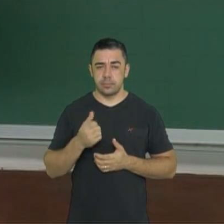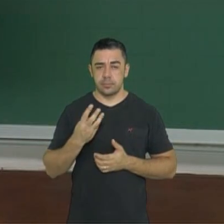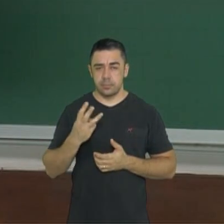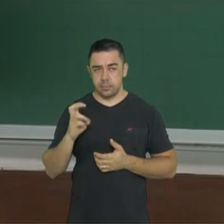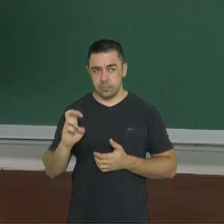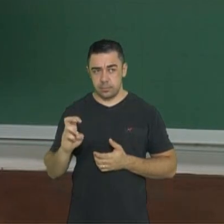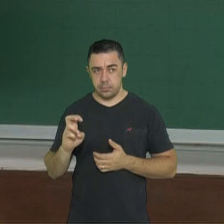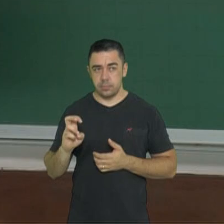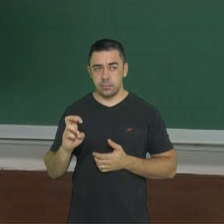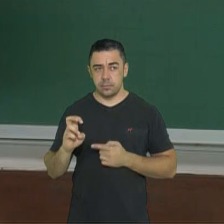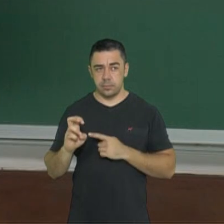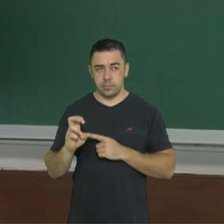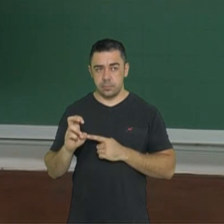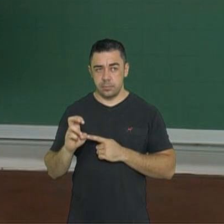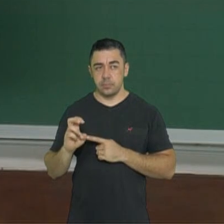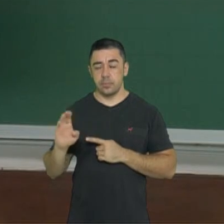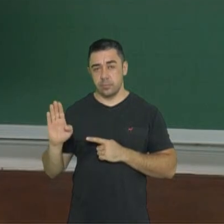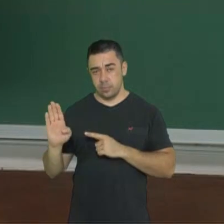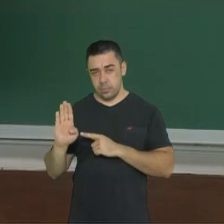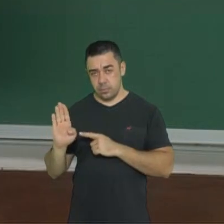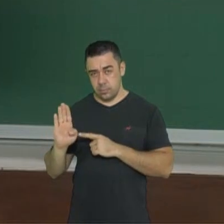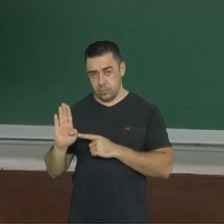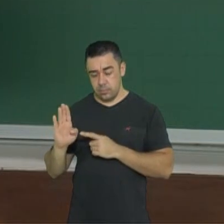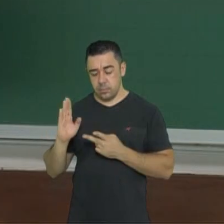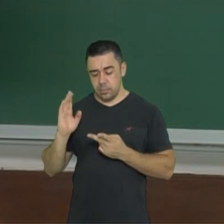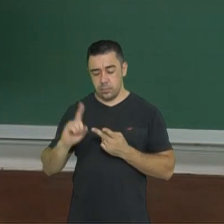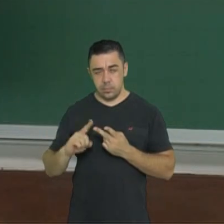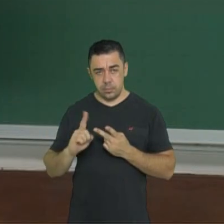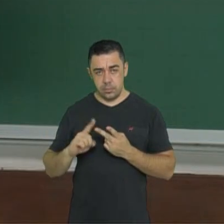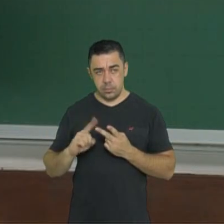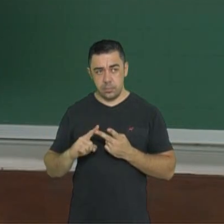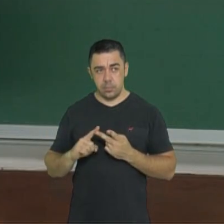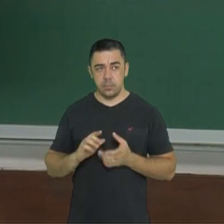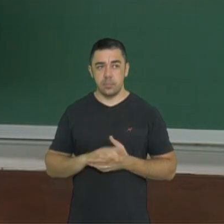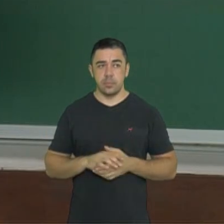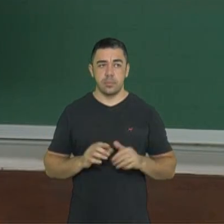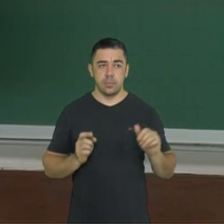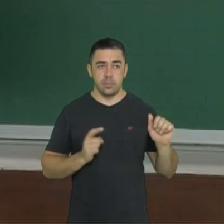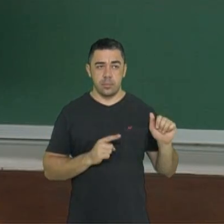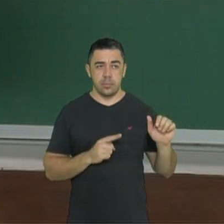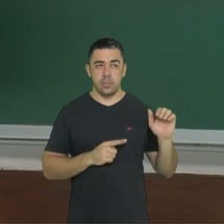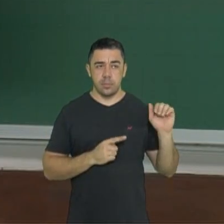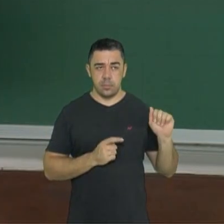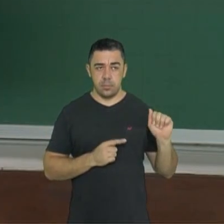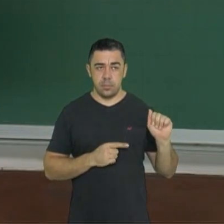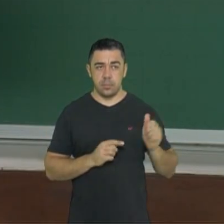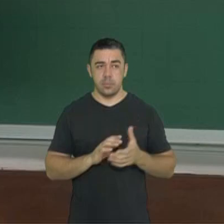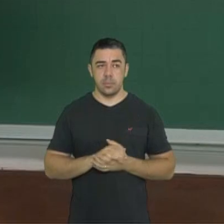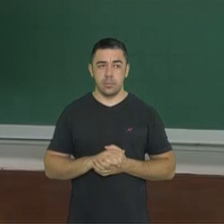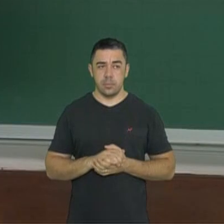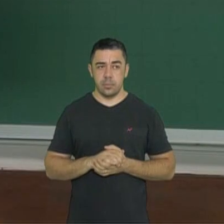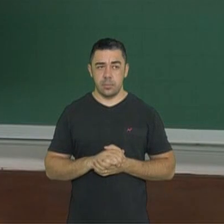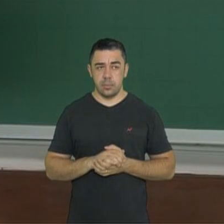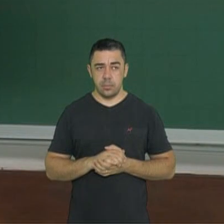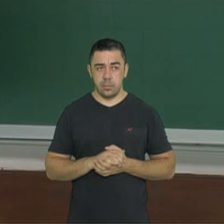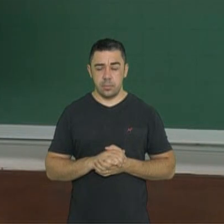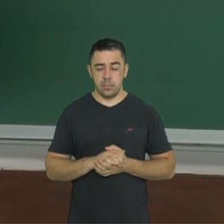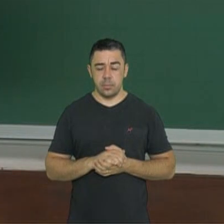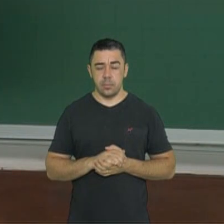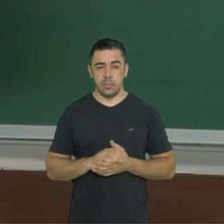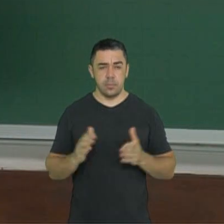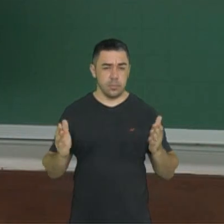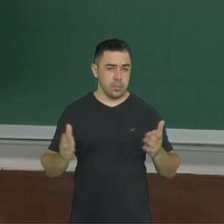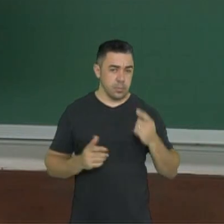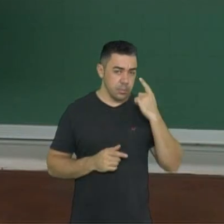135km então a gente já descobriu a posição do avião a e a e agora vou desculpa do